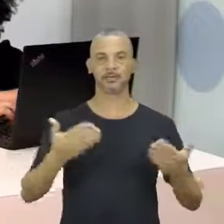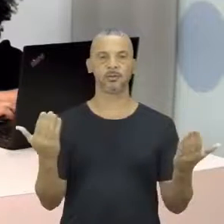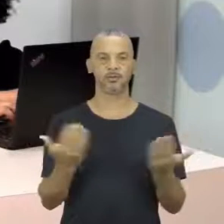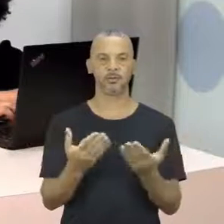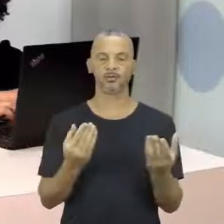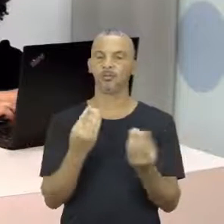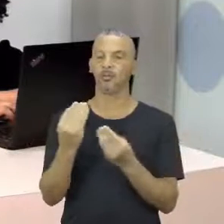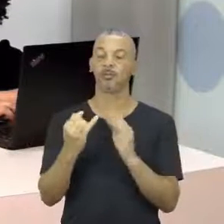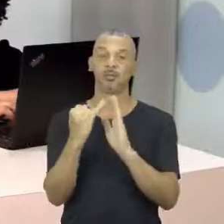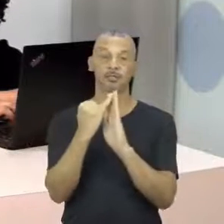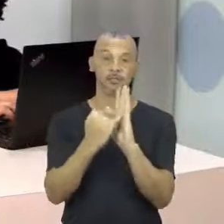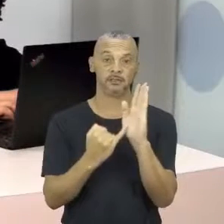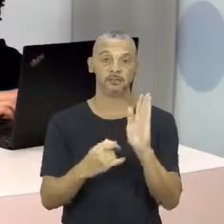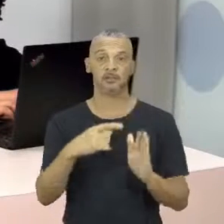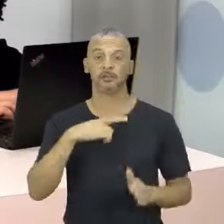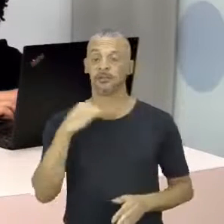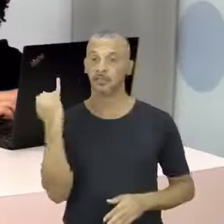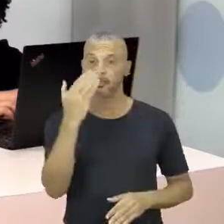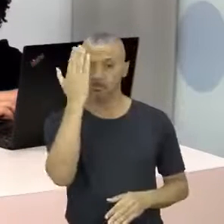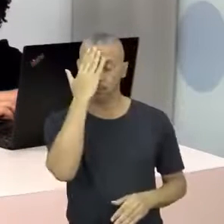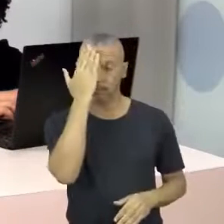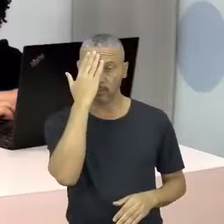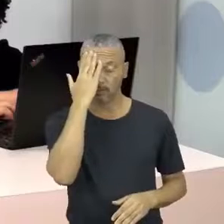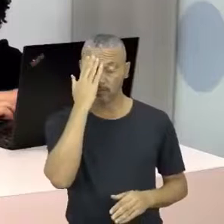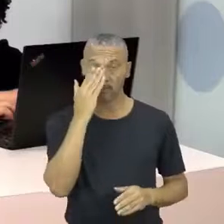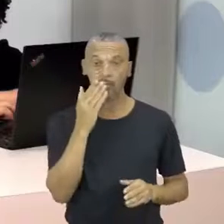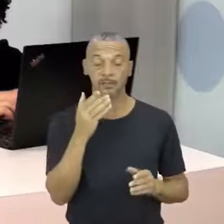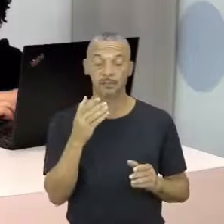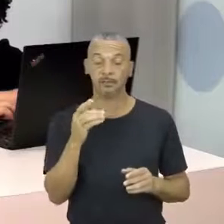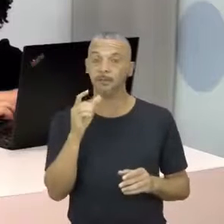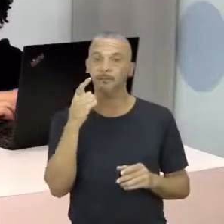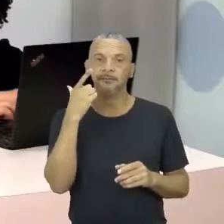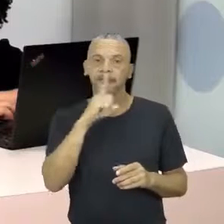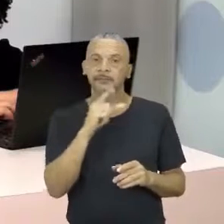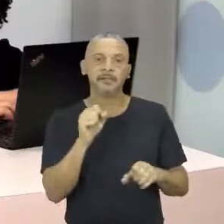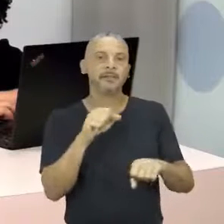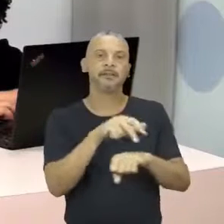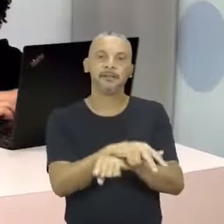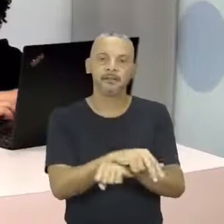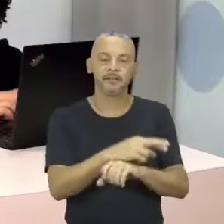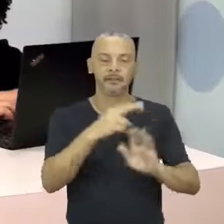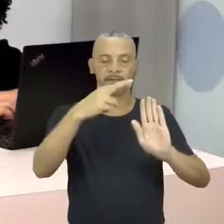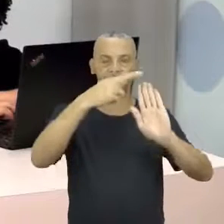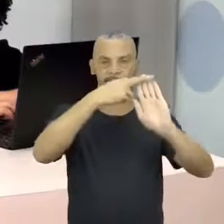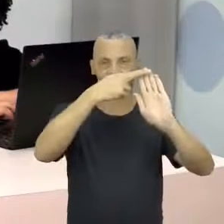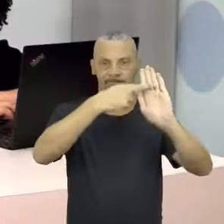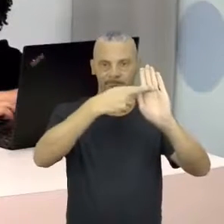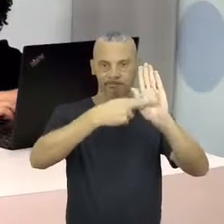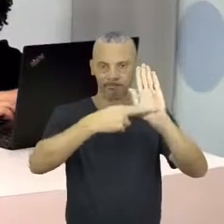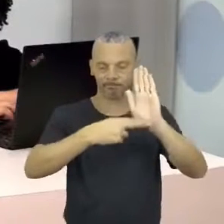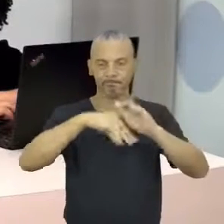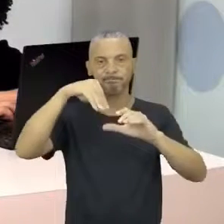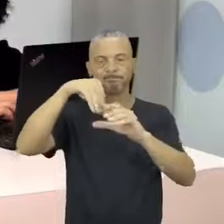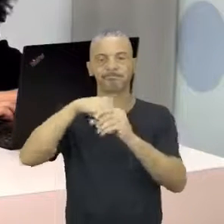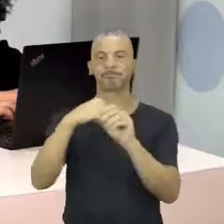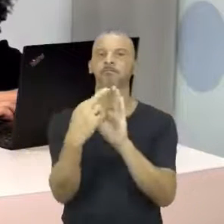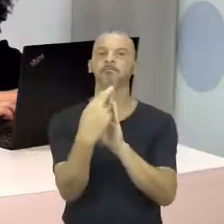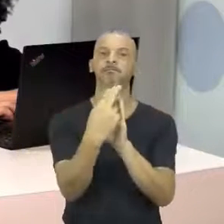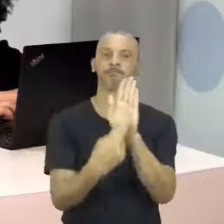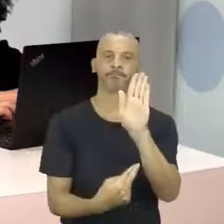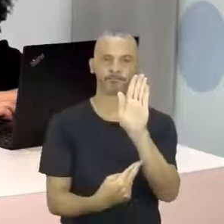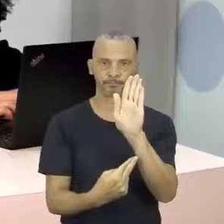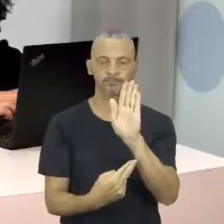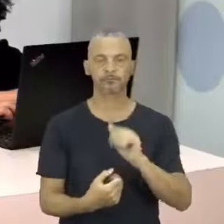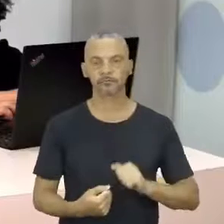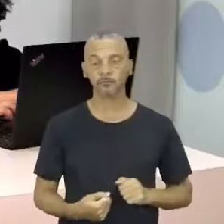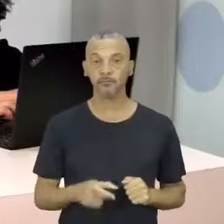fazer a inscrição e entender que, para o processo seletivo, a regra está na resolução. Na resolução. Vejam que